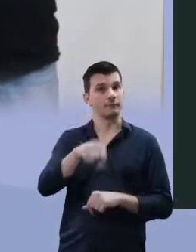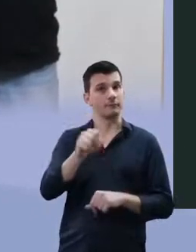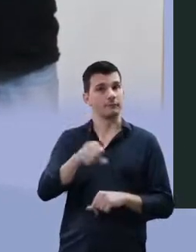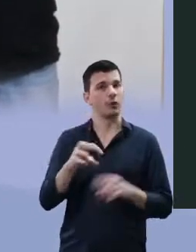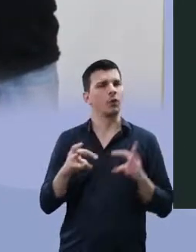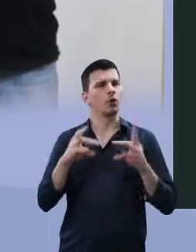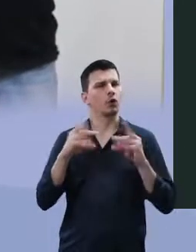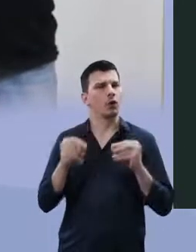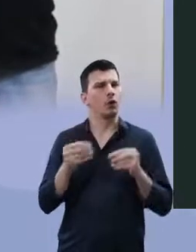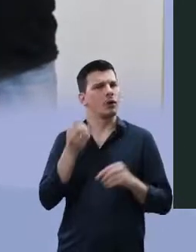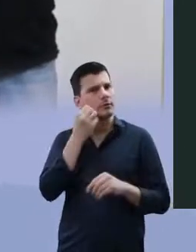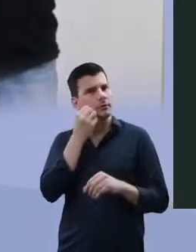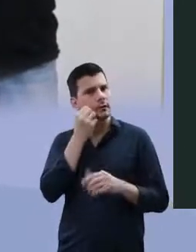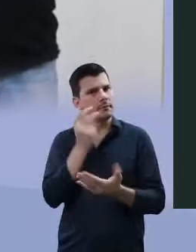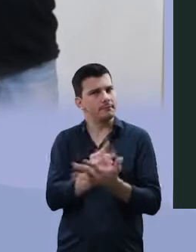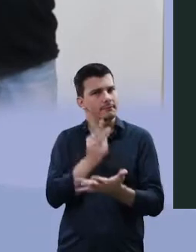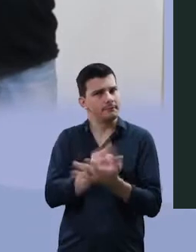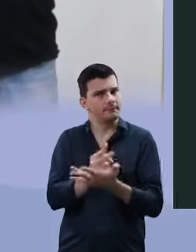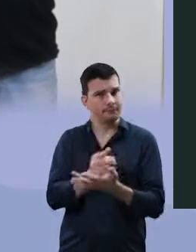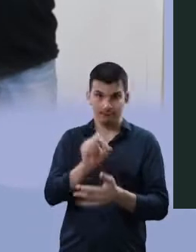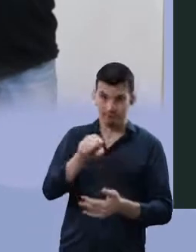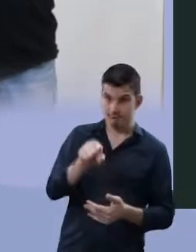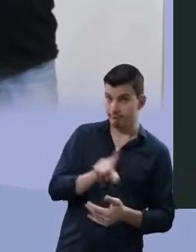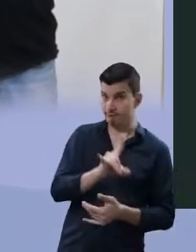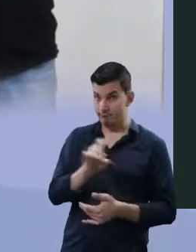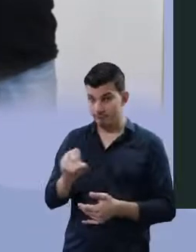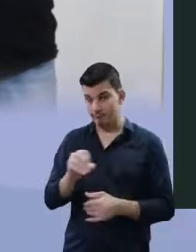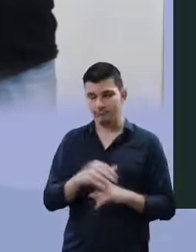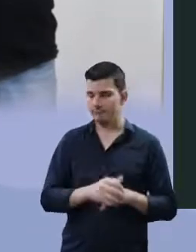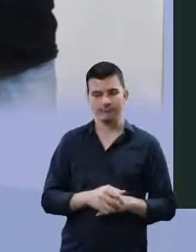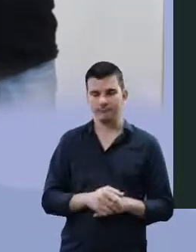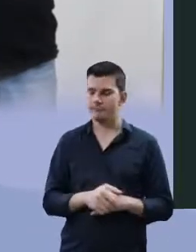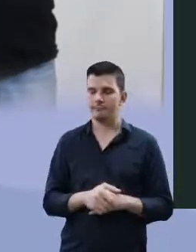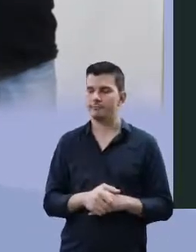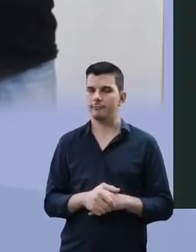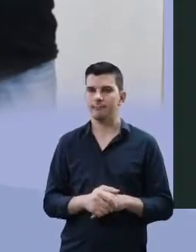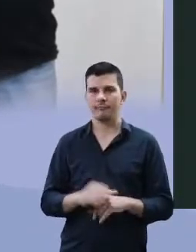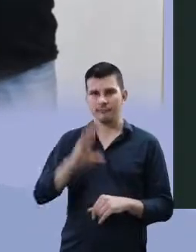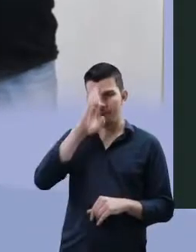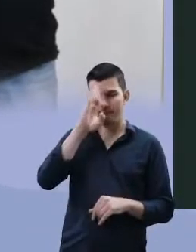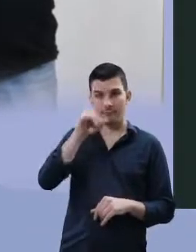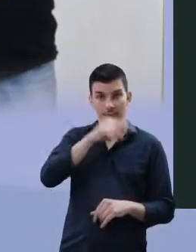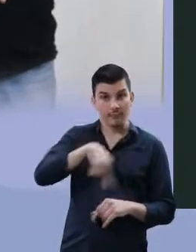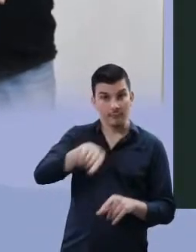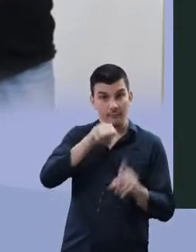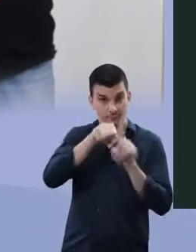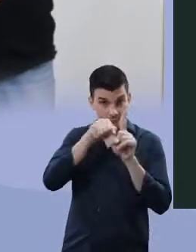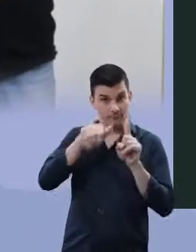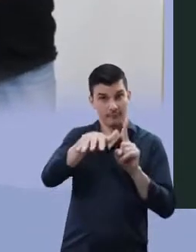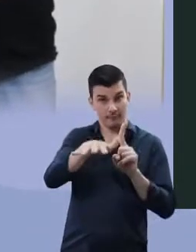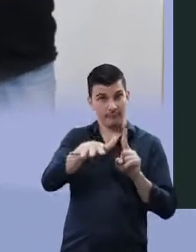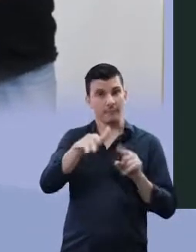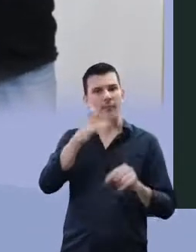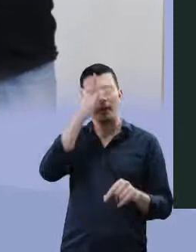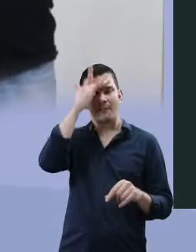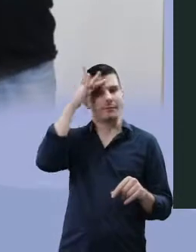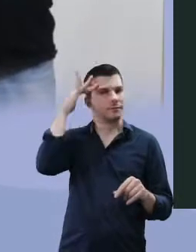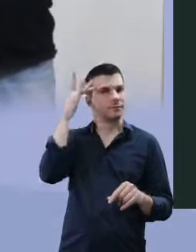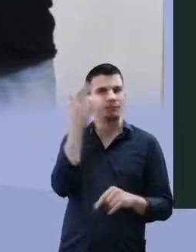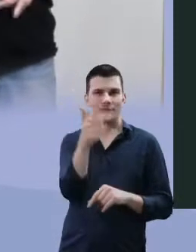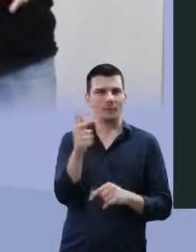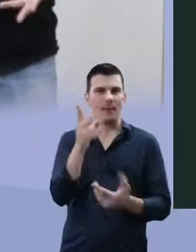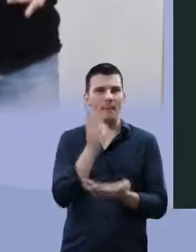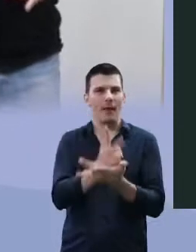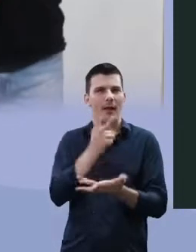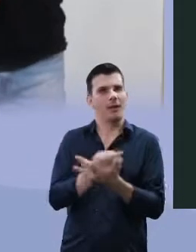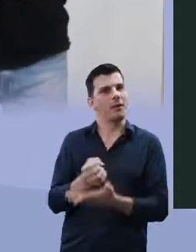sim. Todos têm as mesmas oportunidades? Não. Isso aí, principalmente na nossa sociedade,